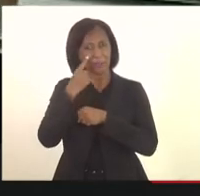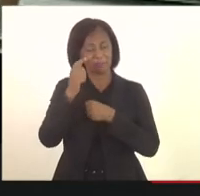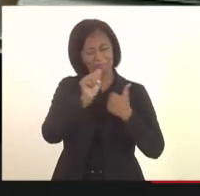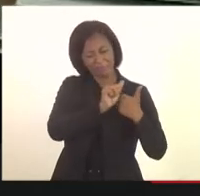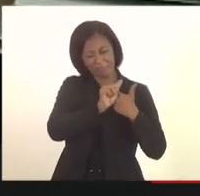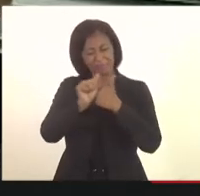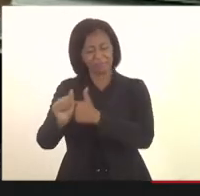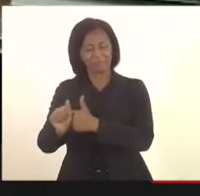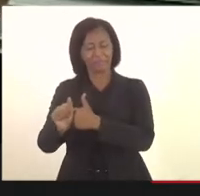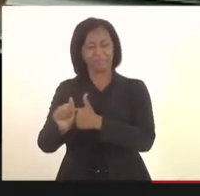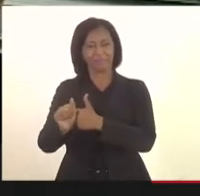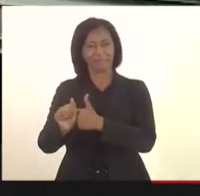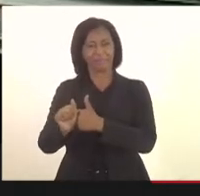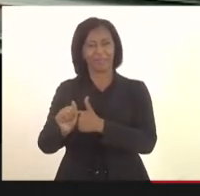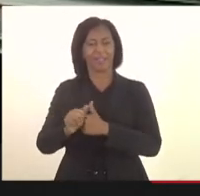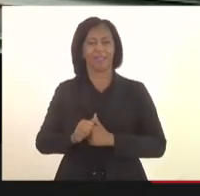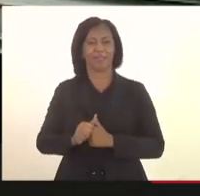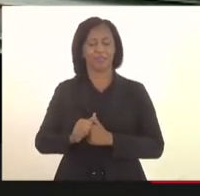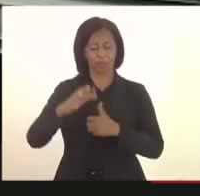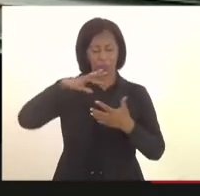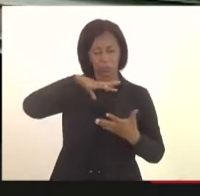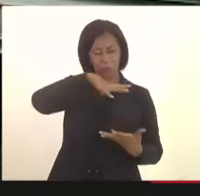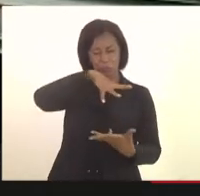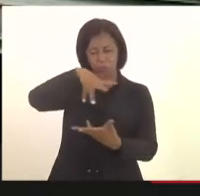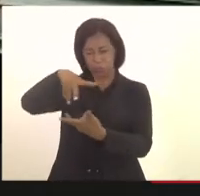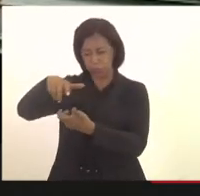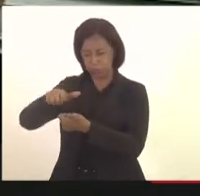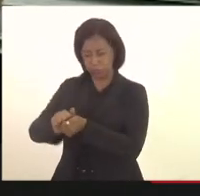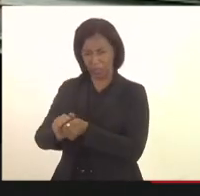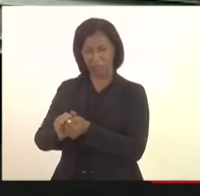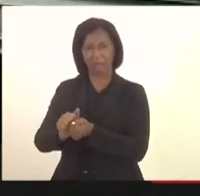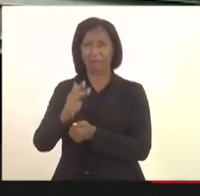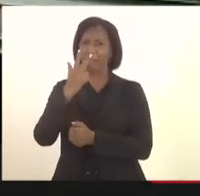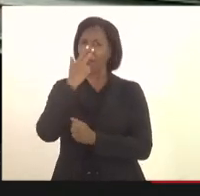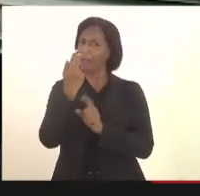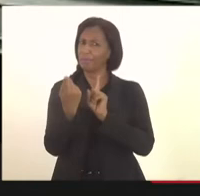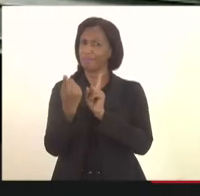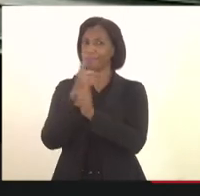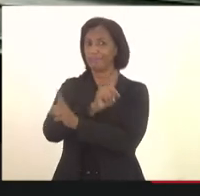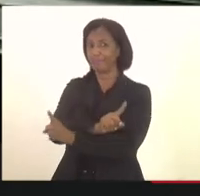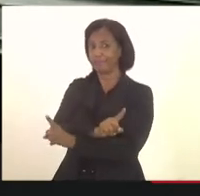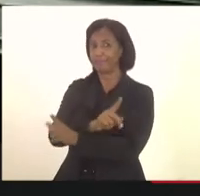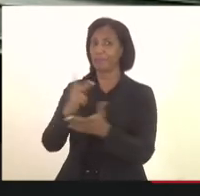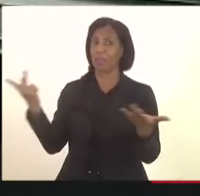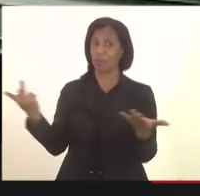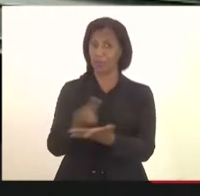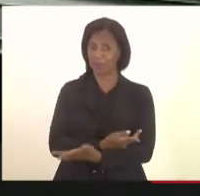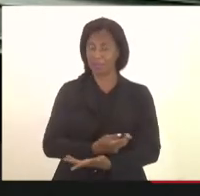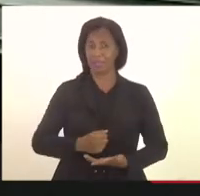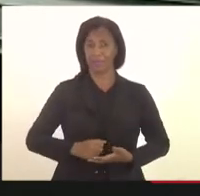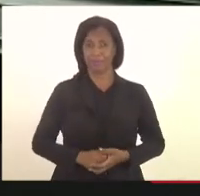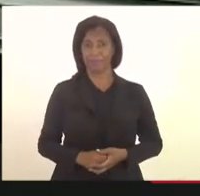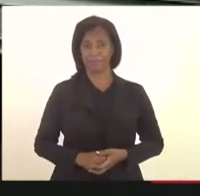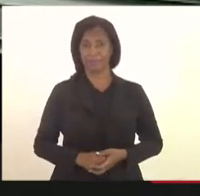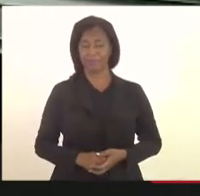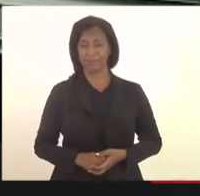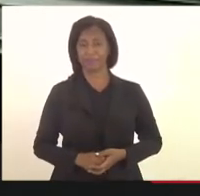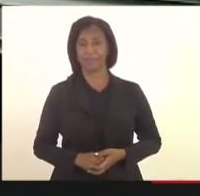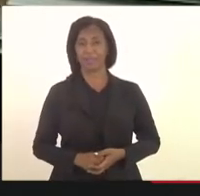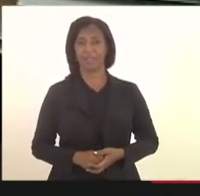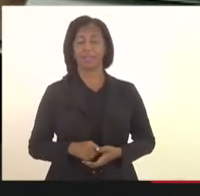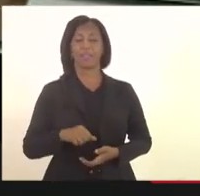mundial é uma grande contradição que está havendo, né, em